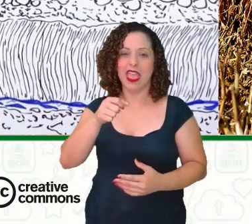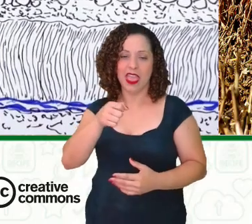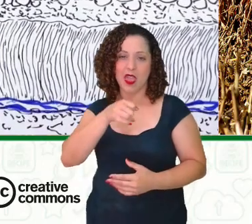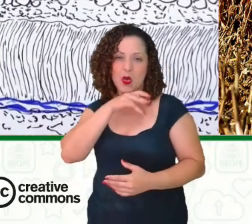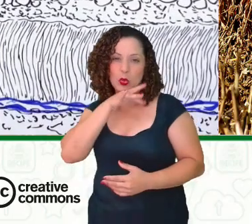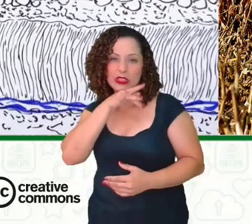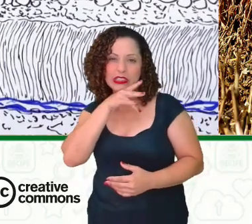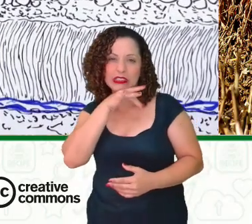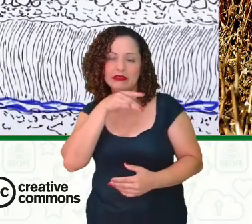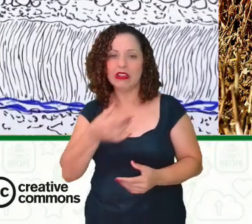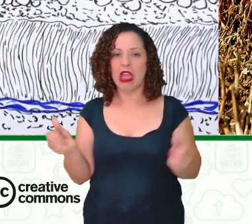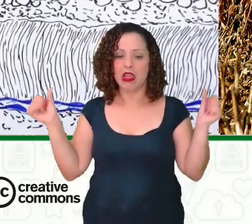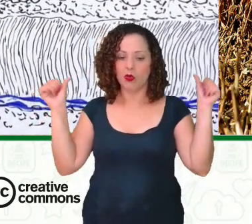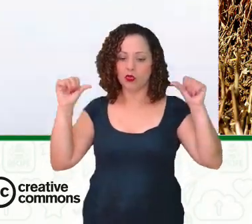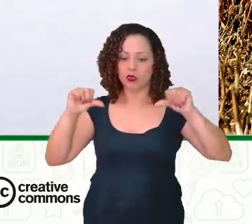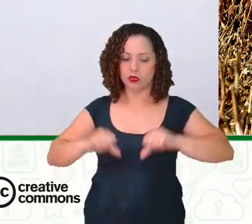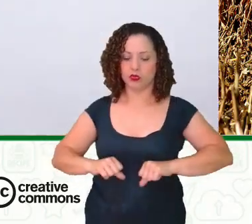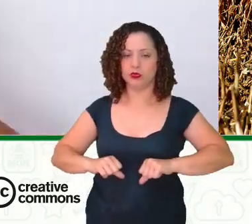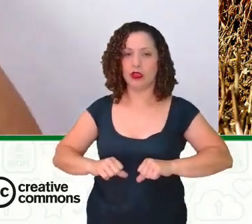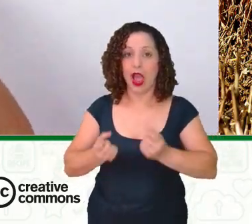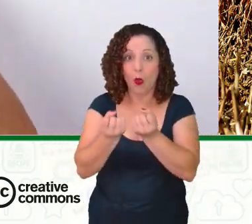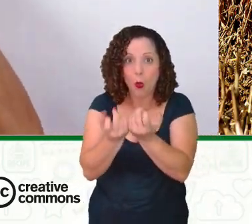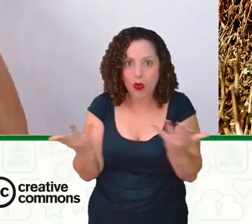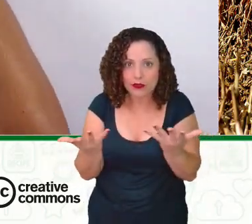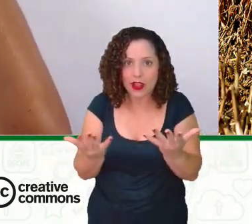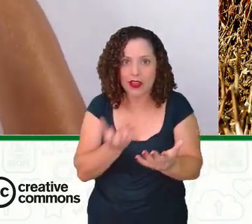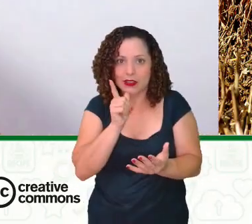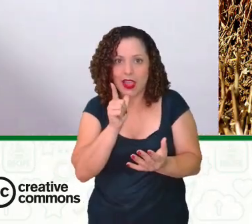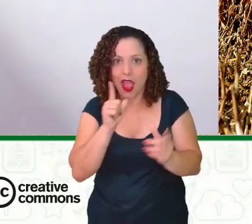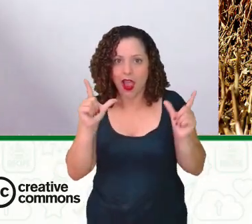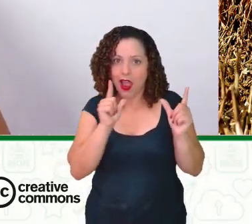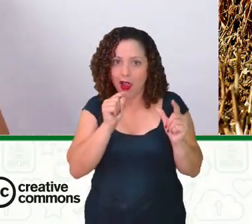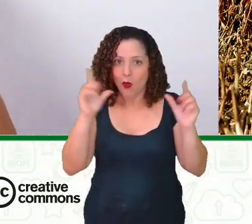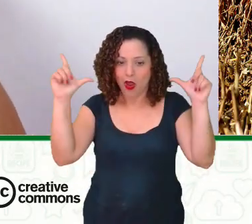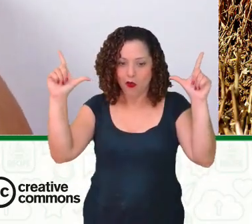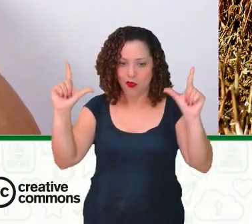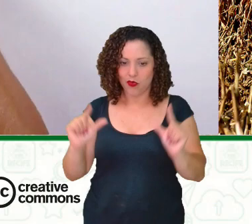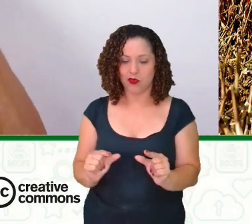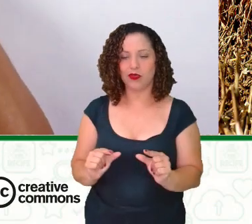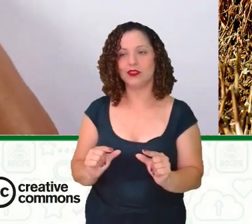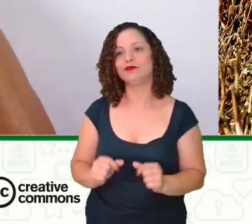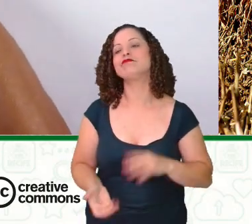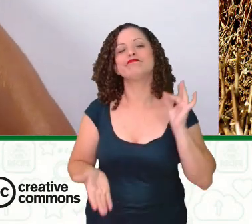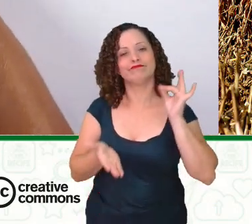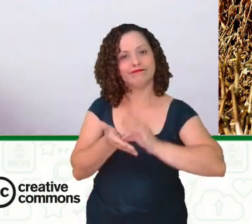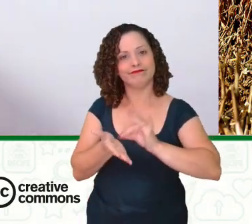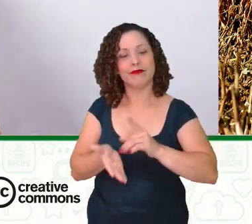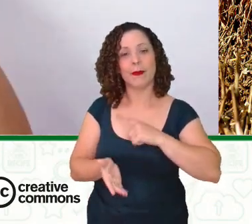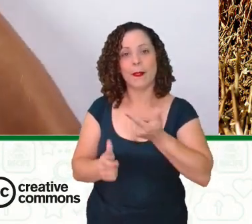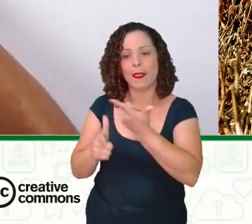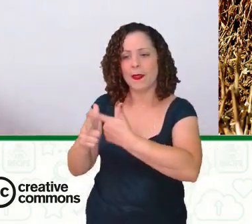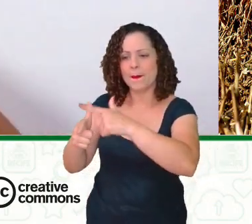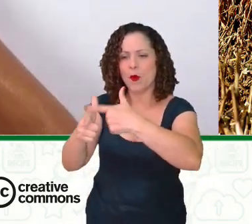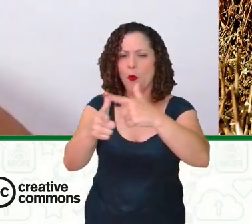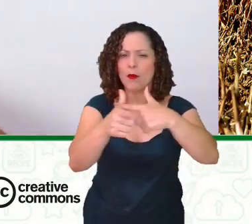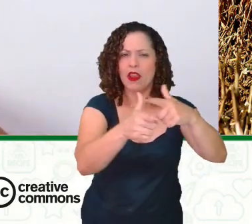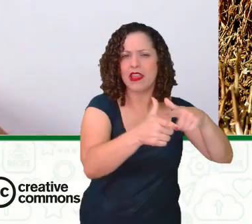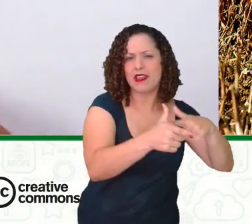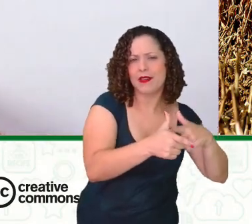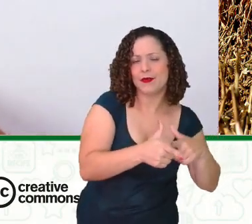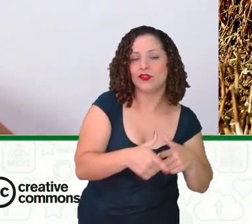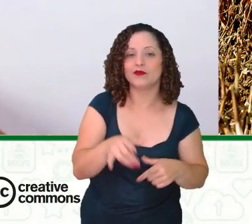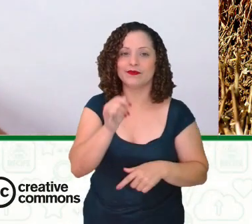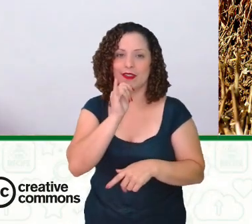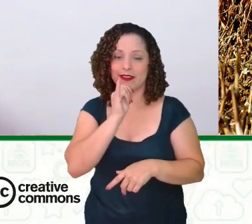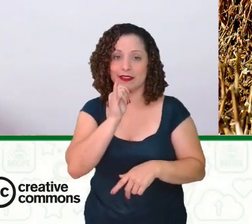como assoreamento e redução da vazão d'água. É claro que temos outros grandes problemas além do desmatamento. Por